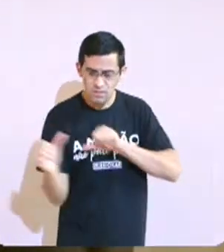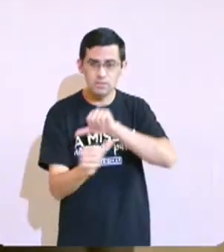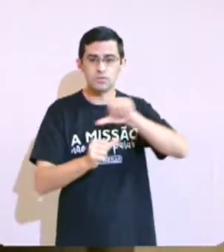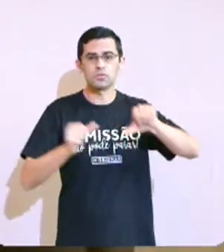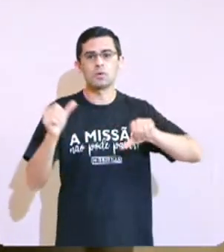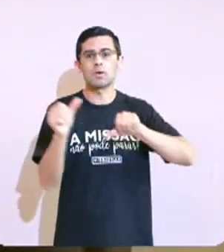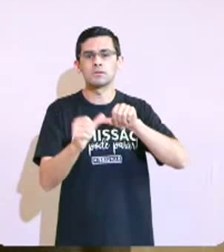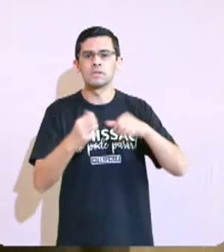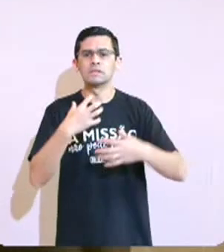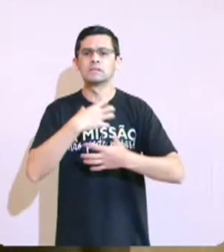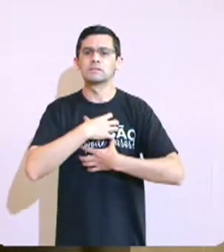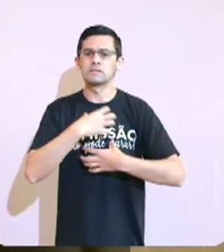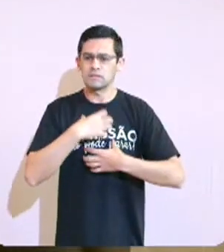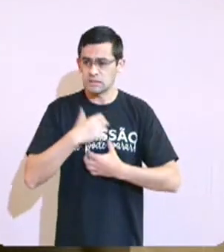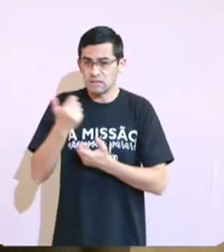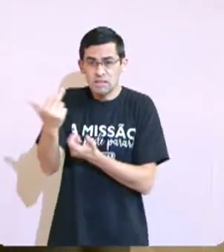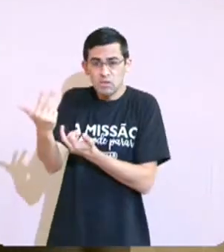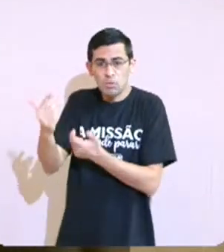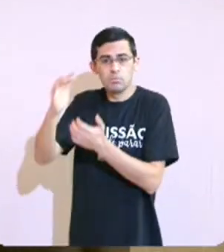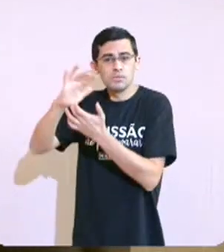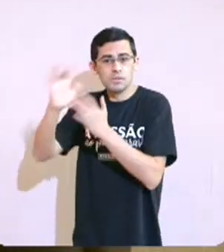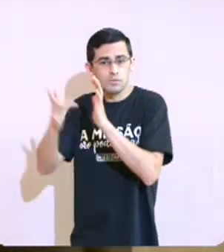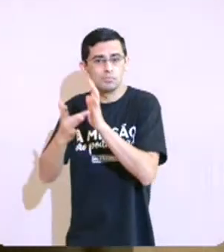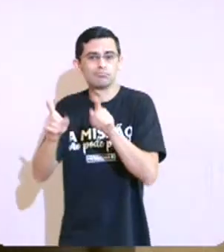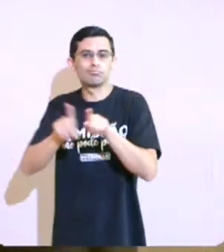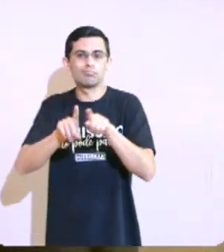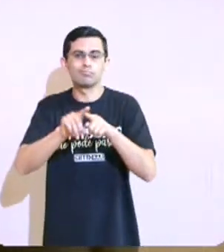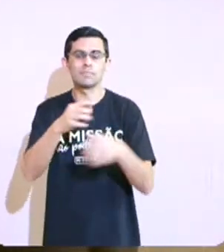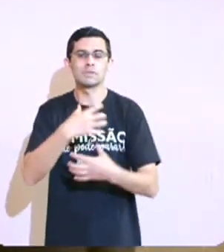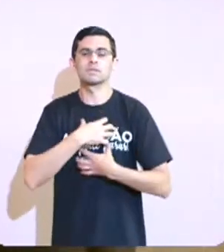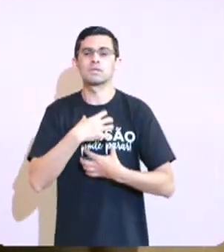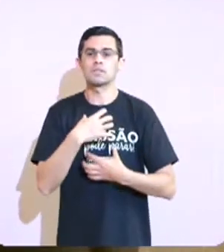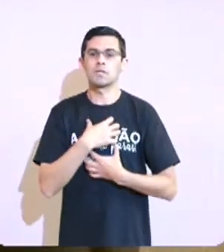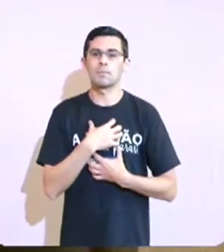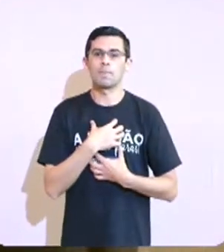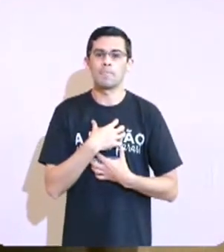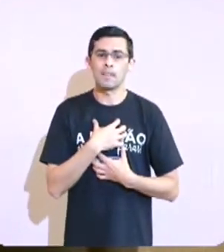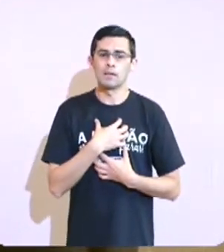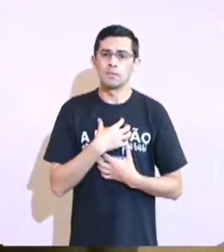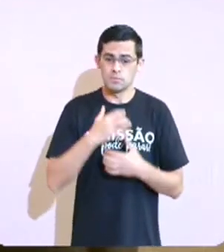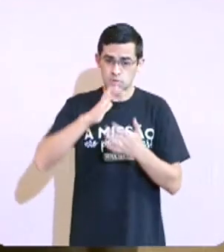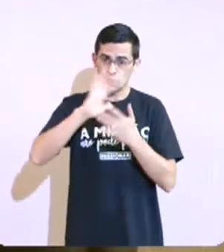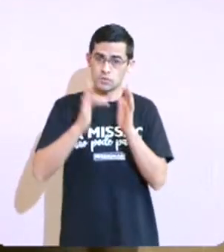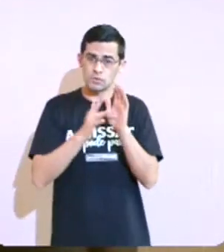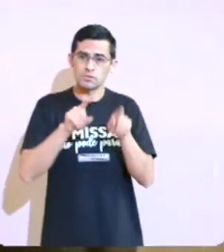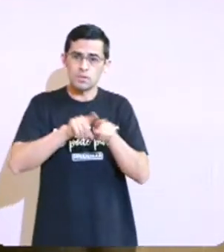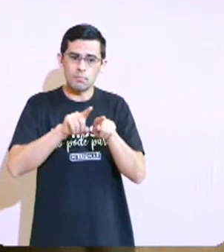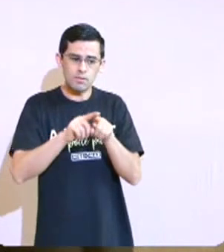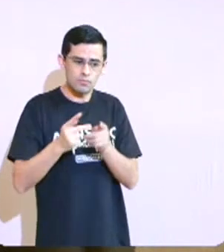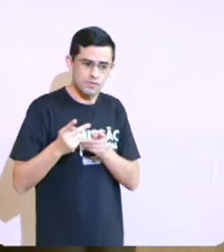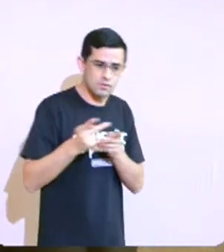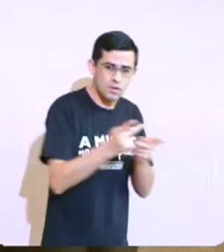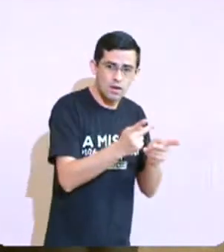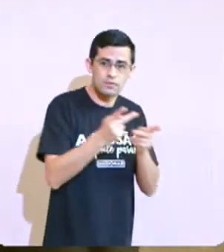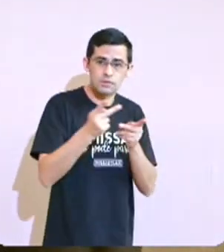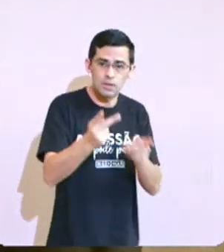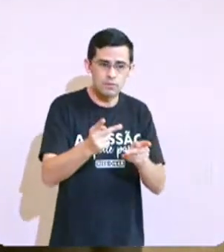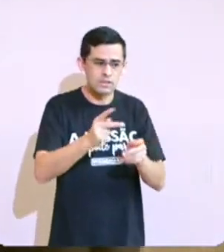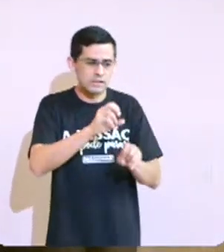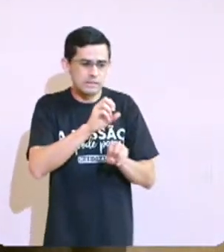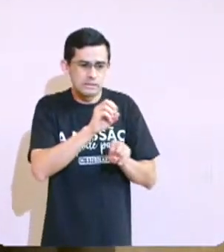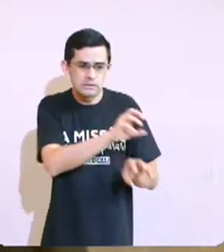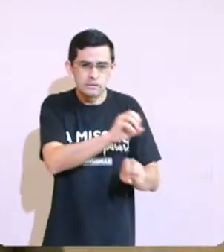transformados e ele sinta como Jesus sentiu. E Jesus saía pelas cidades ensinando nas